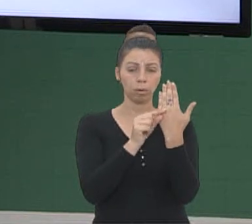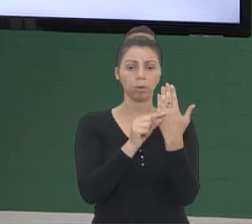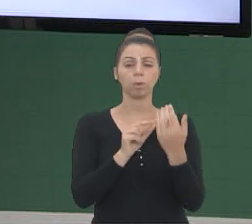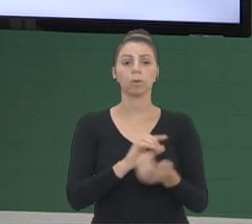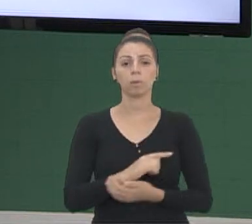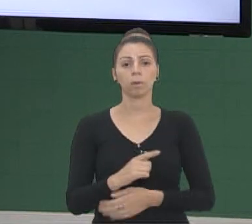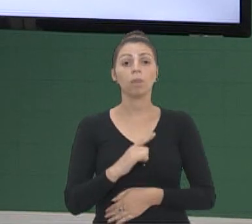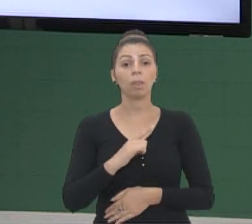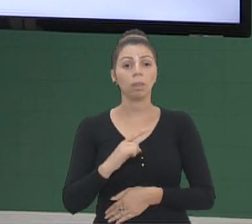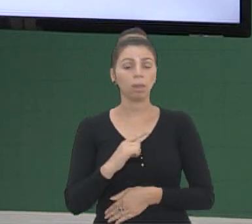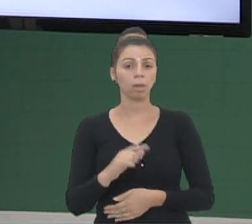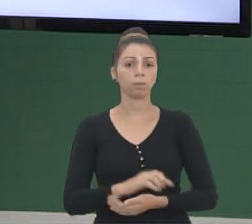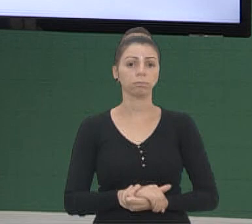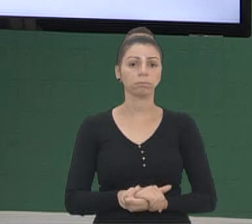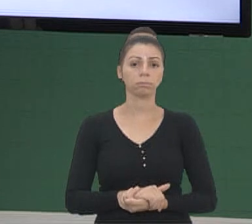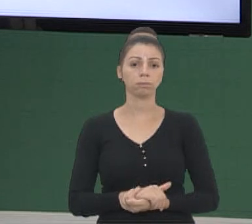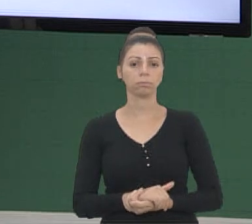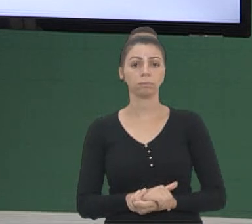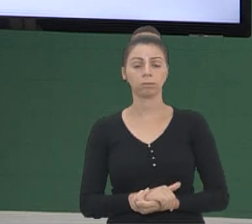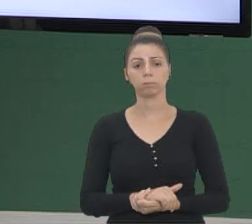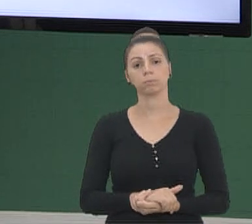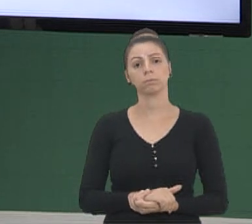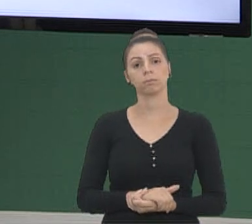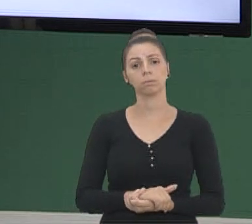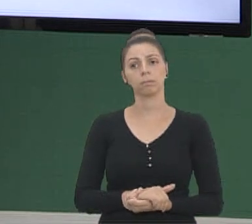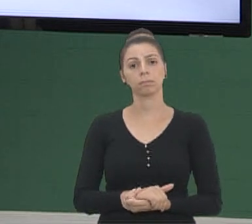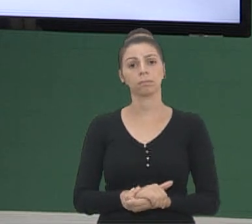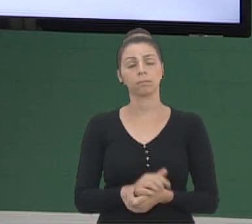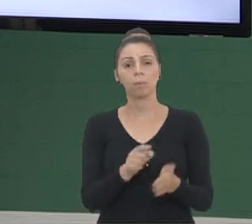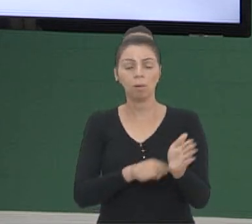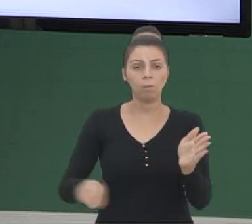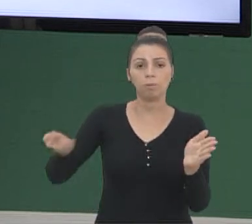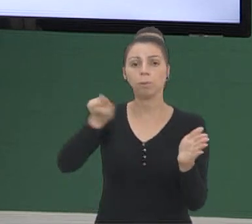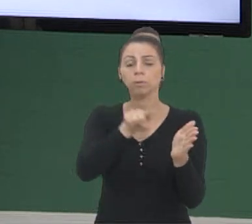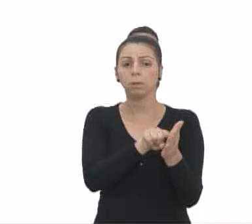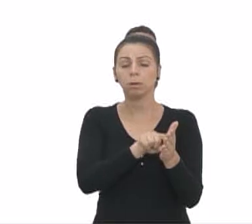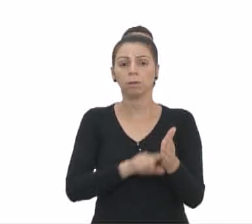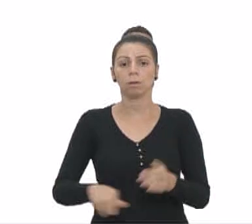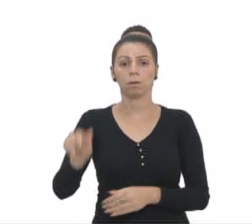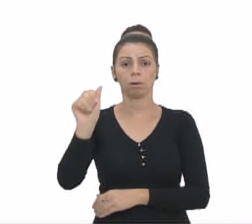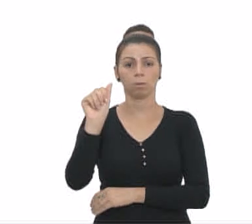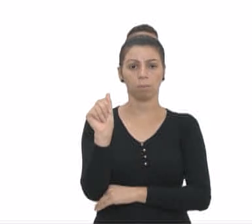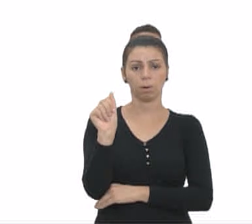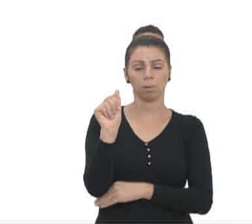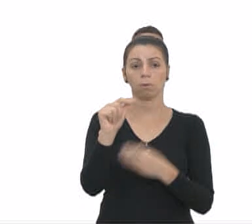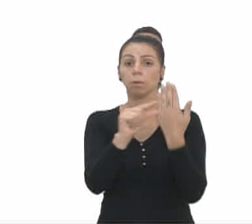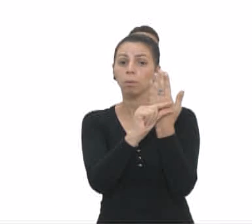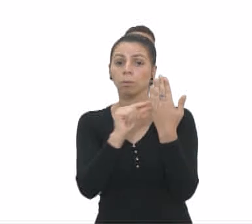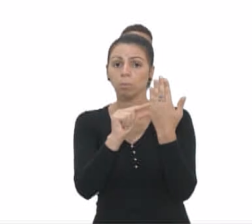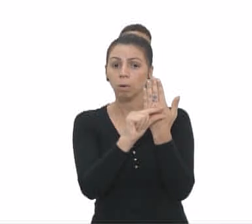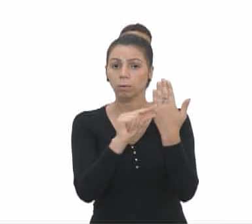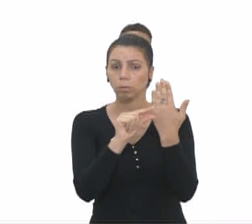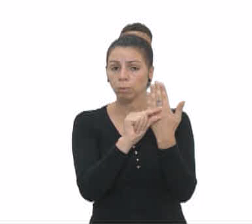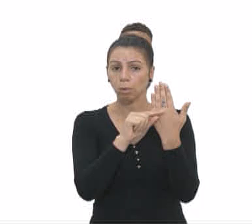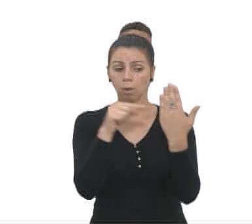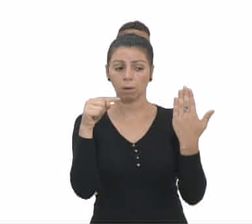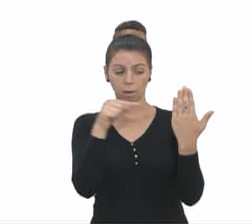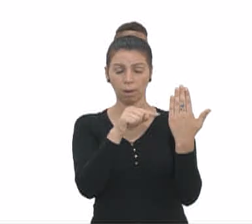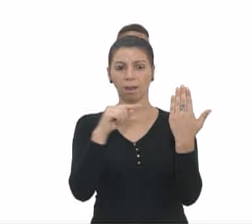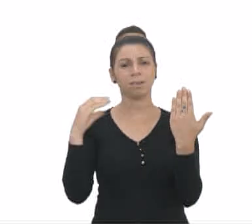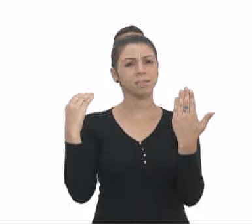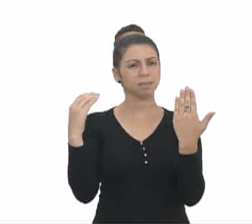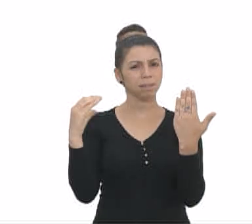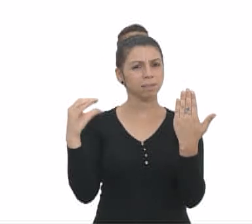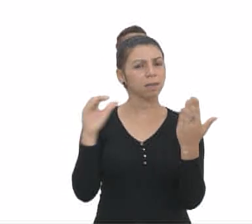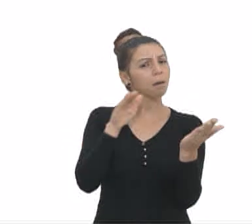no material, então fique tranquilo. No caso aí, voltando, letra A. O autor do texto é um cientista que